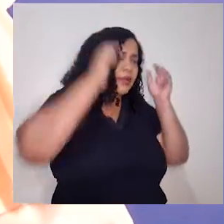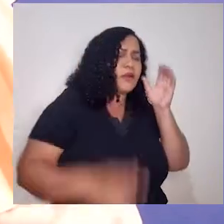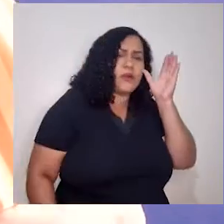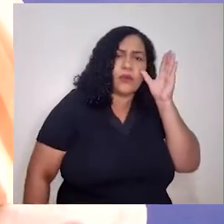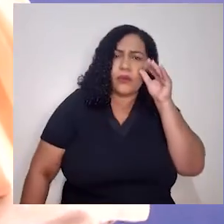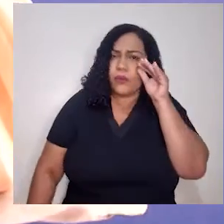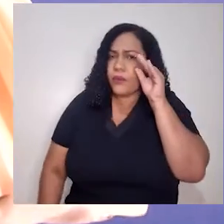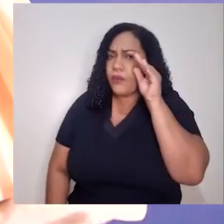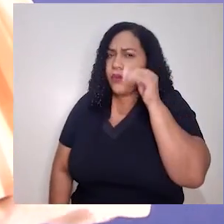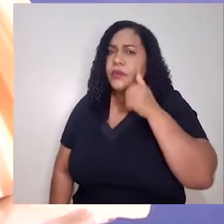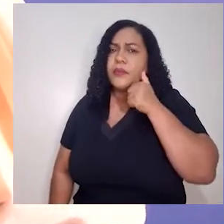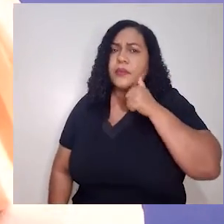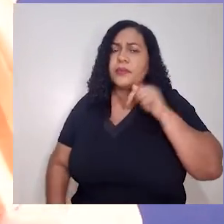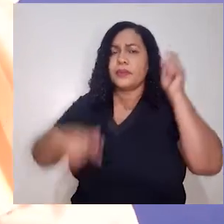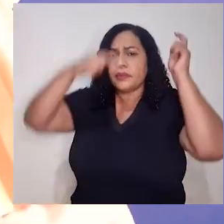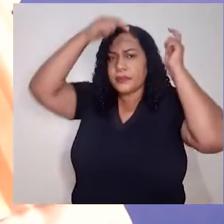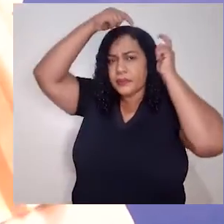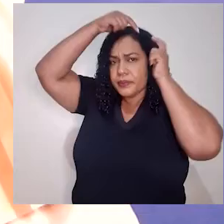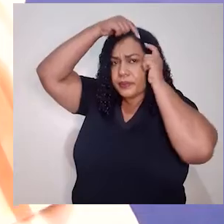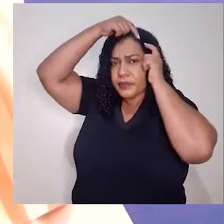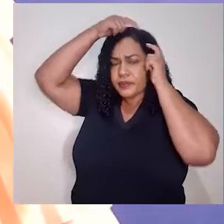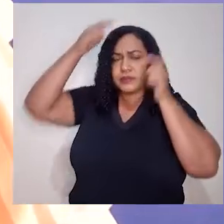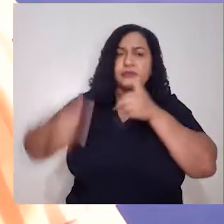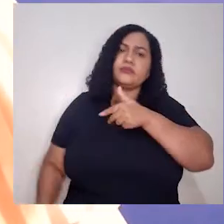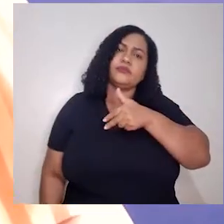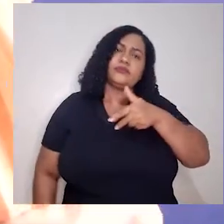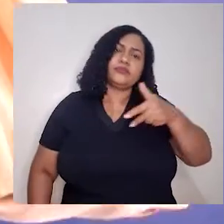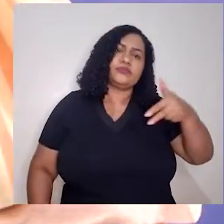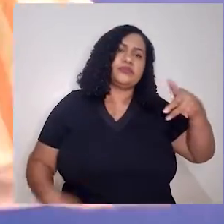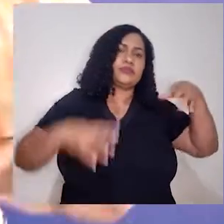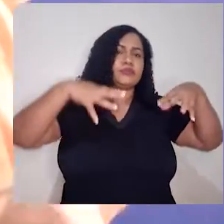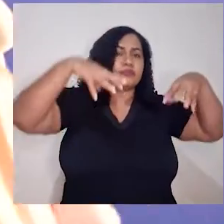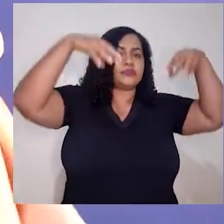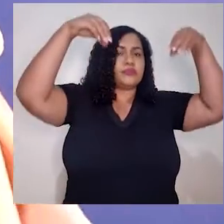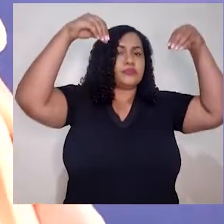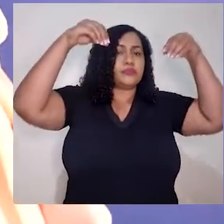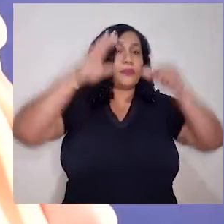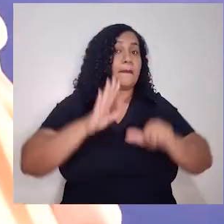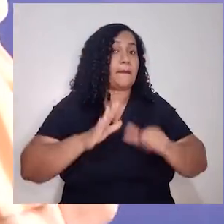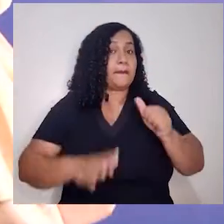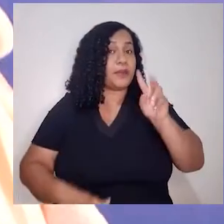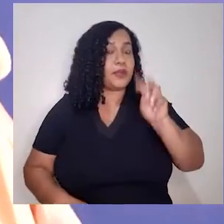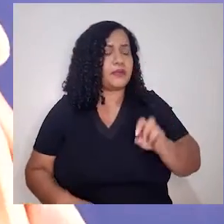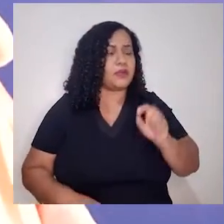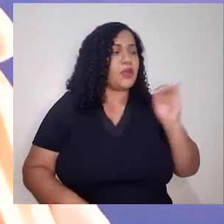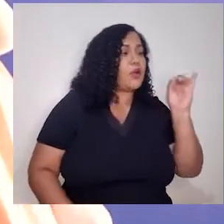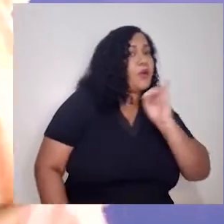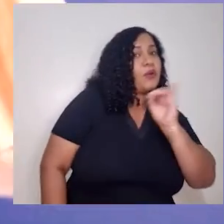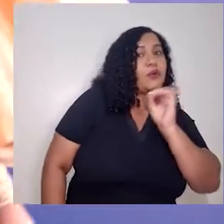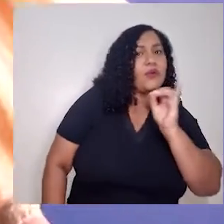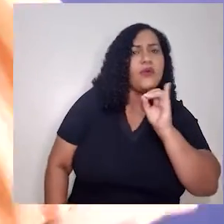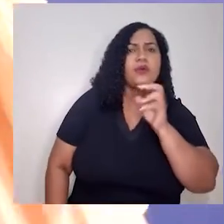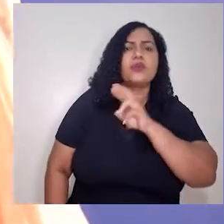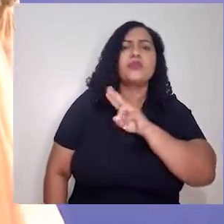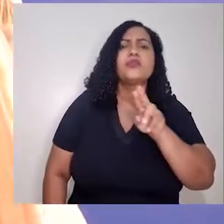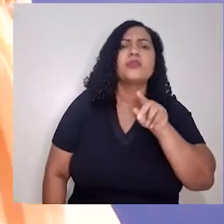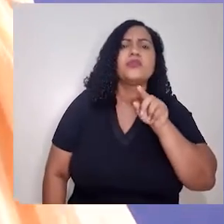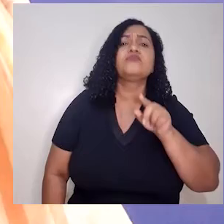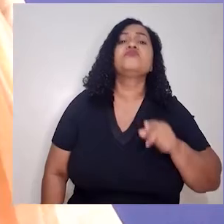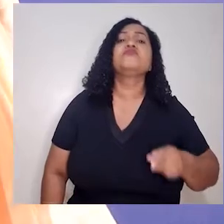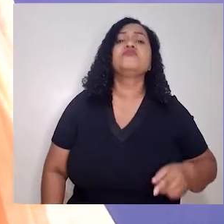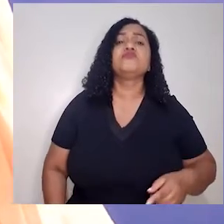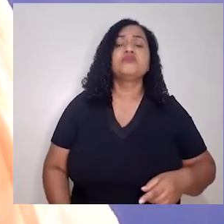a princesa saiu do castelo pela primeira vez. Oi, como você se chama? Perguntou